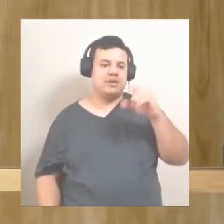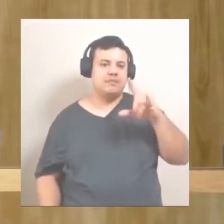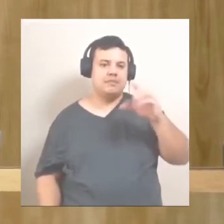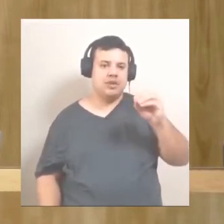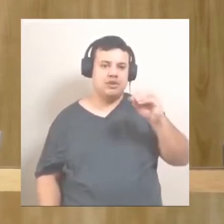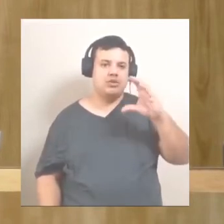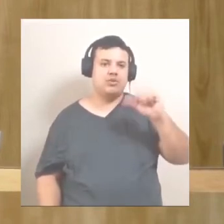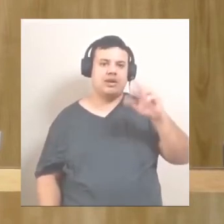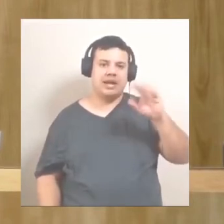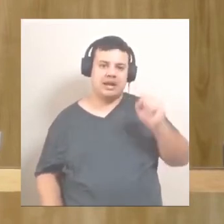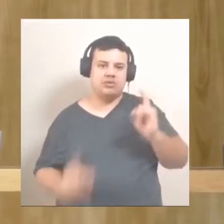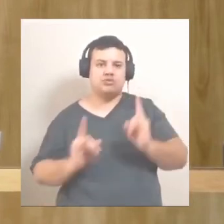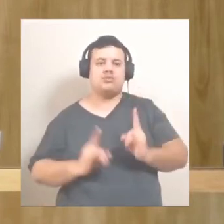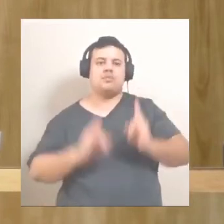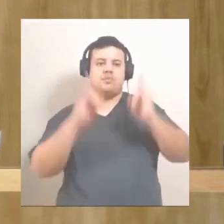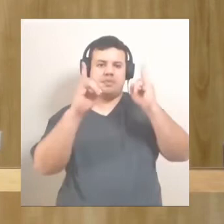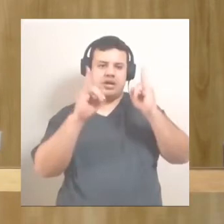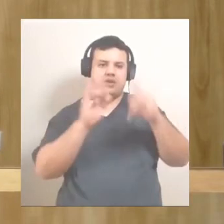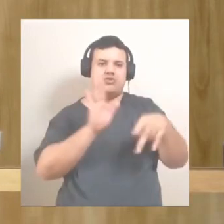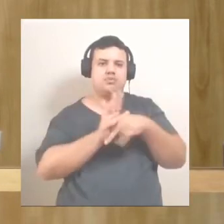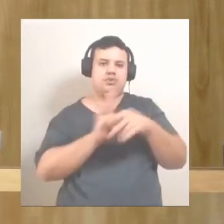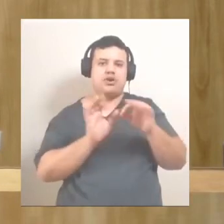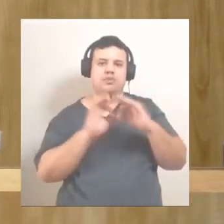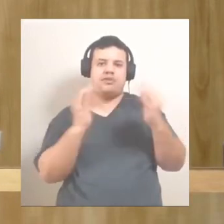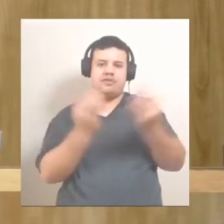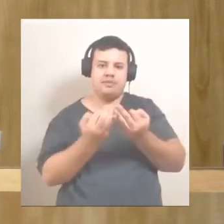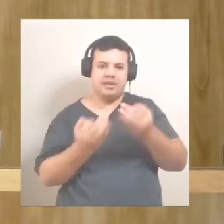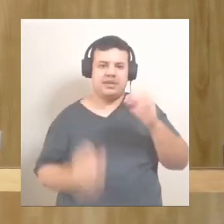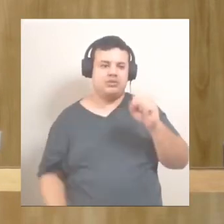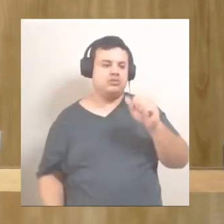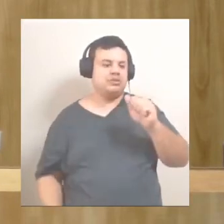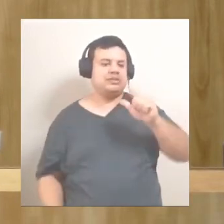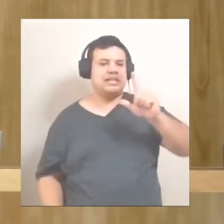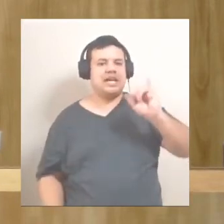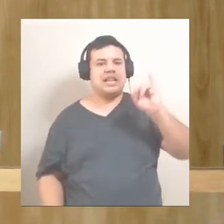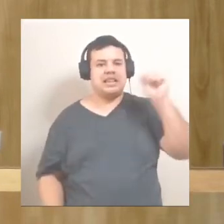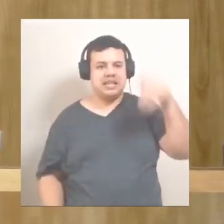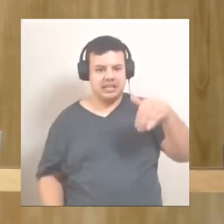é um prédio que pertence à família do seu Salim, que